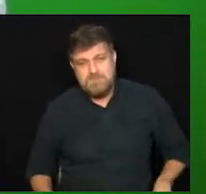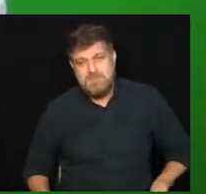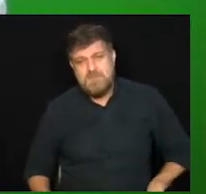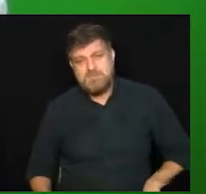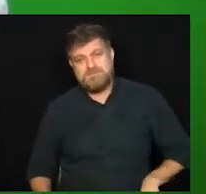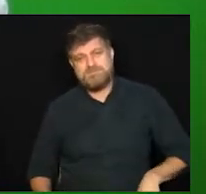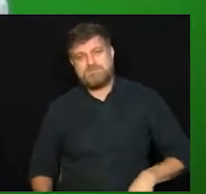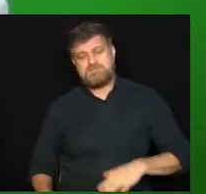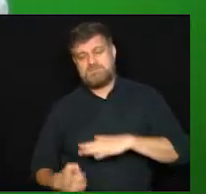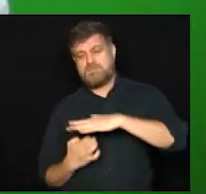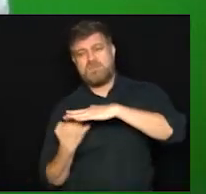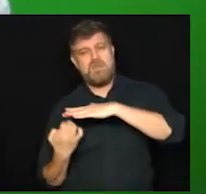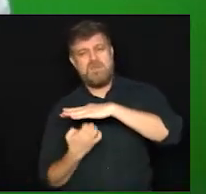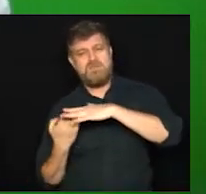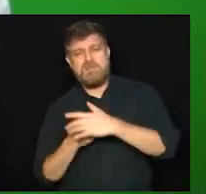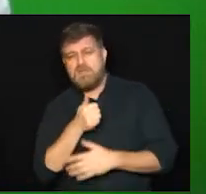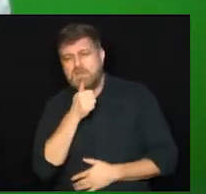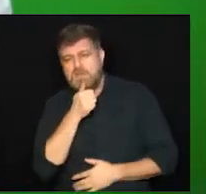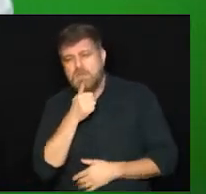que trabalham com